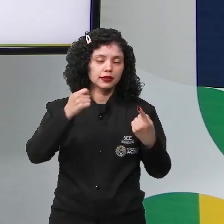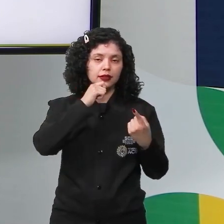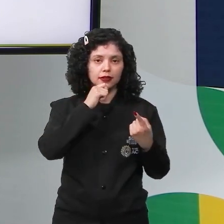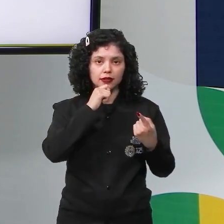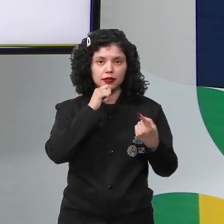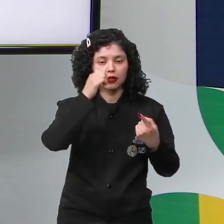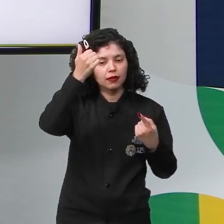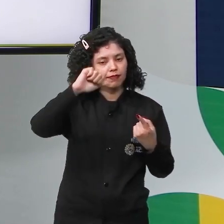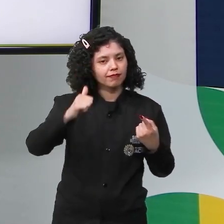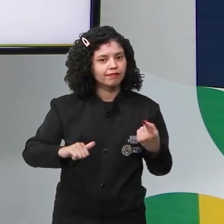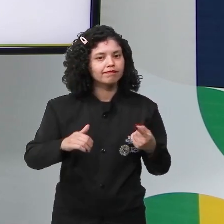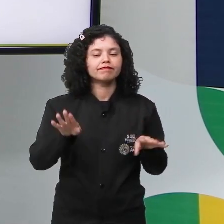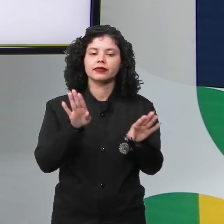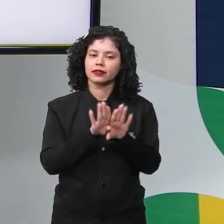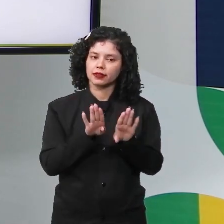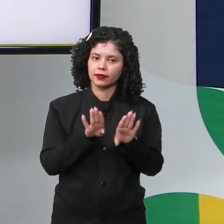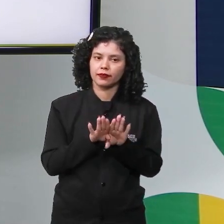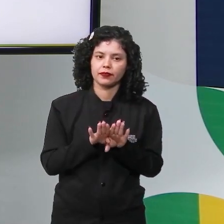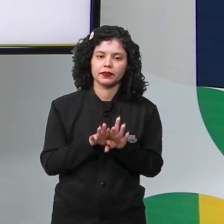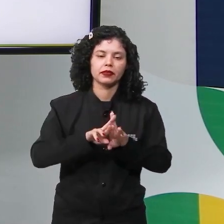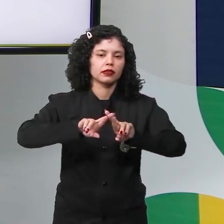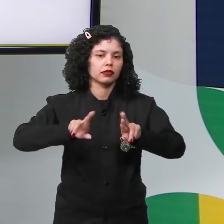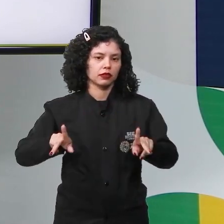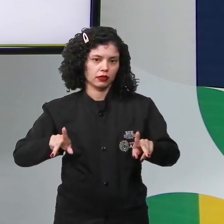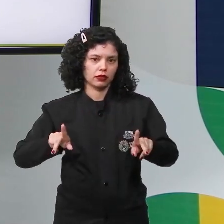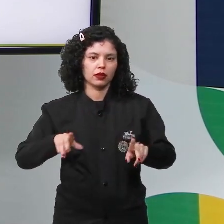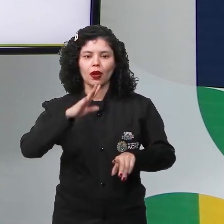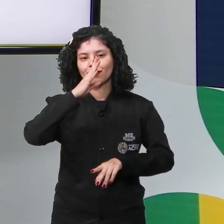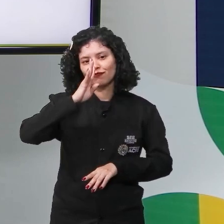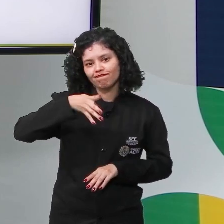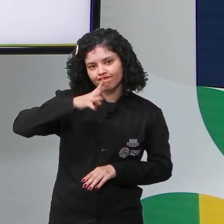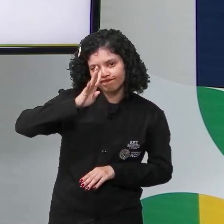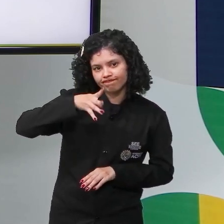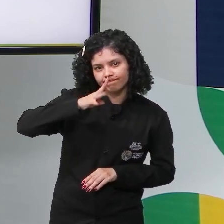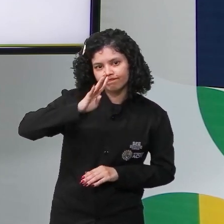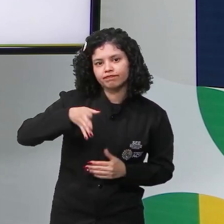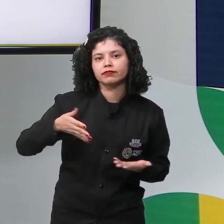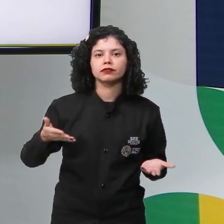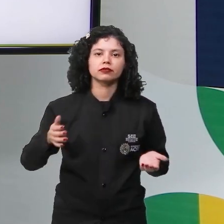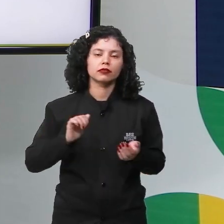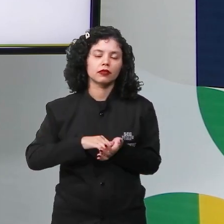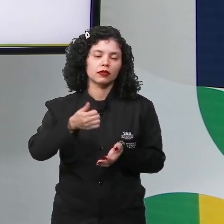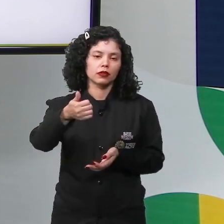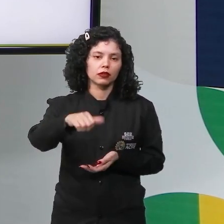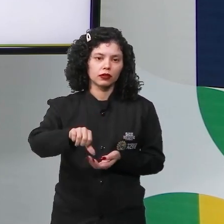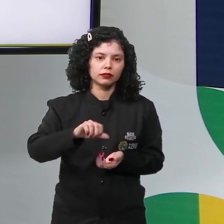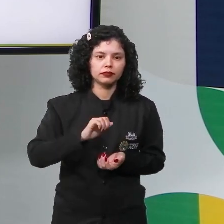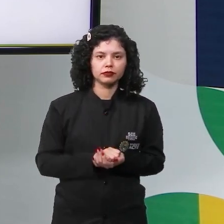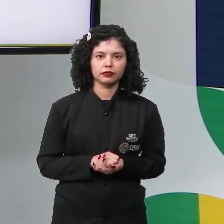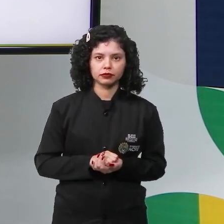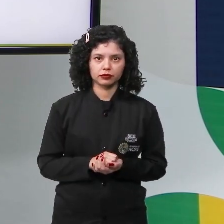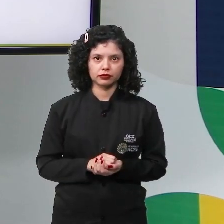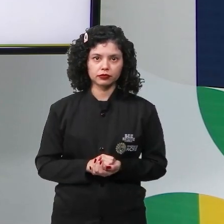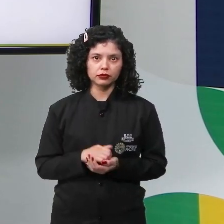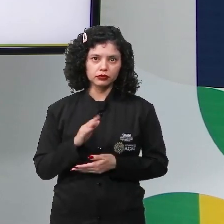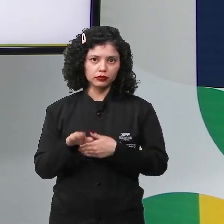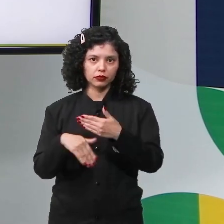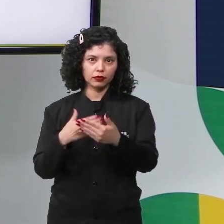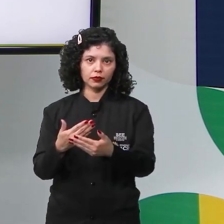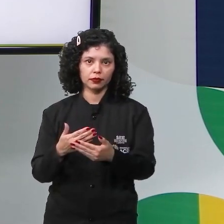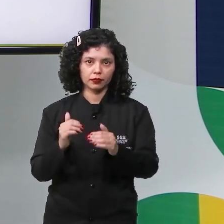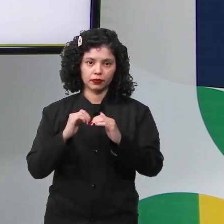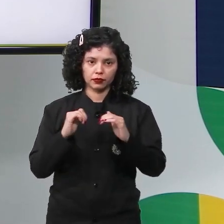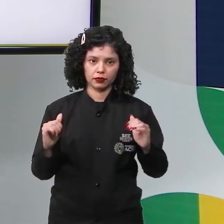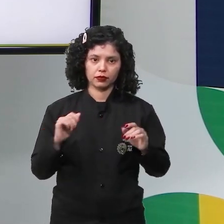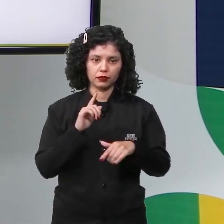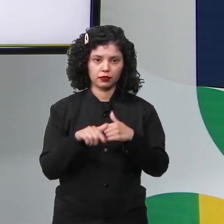a análise marxista é uma análise crítica, uma análise negativa a respeito do processo de